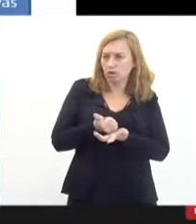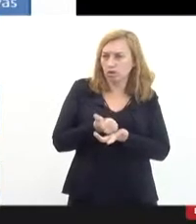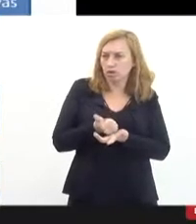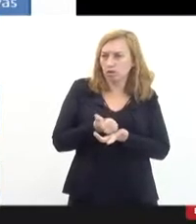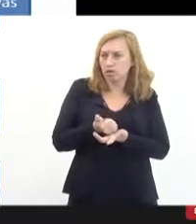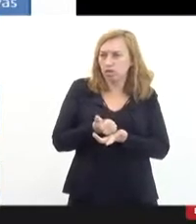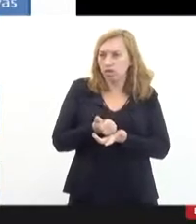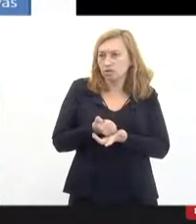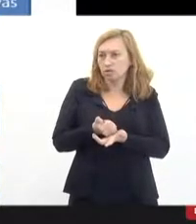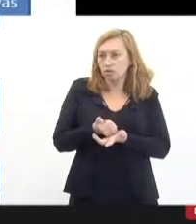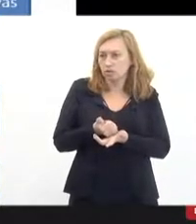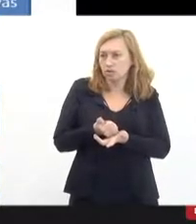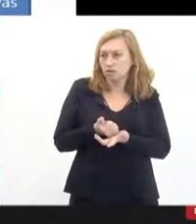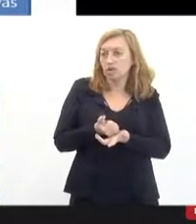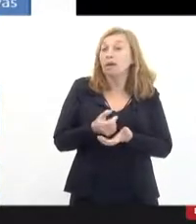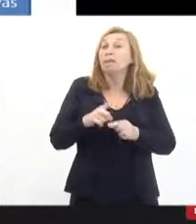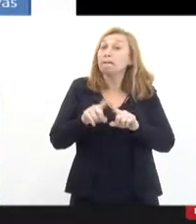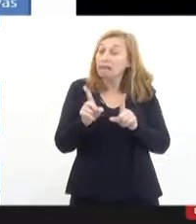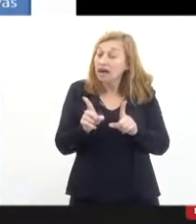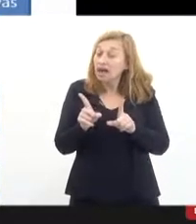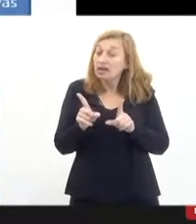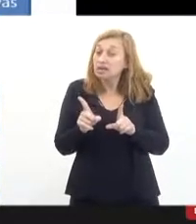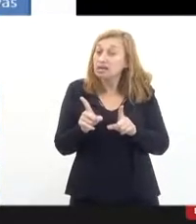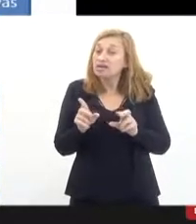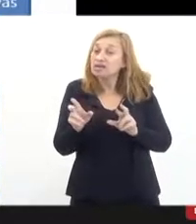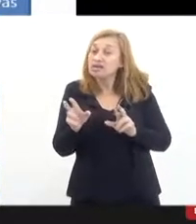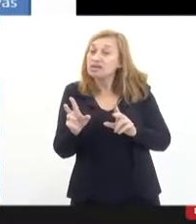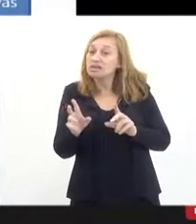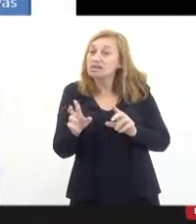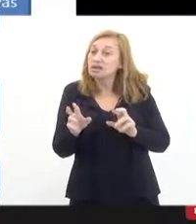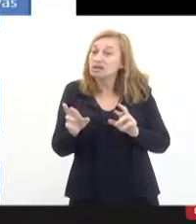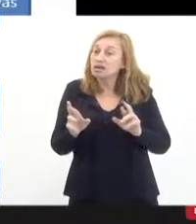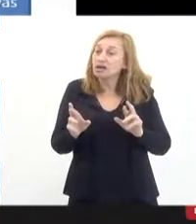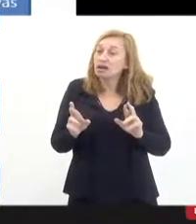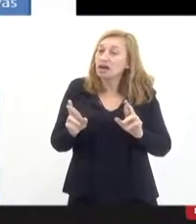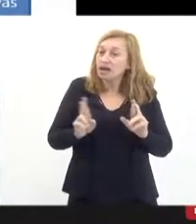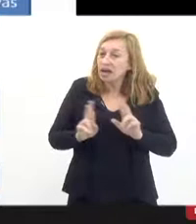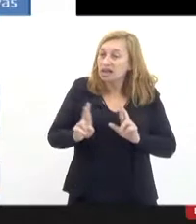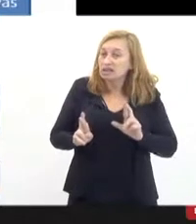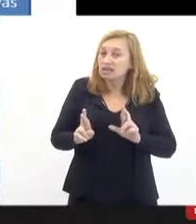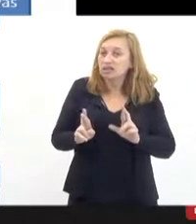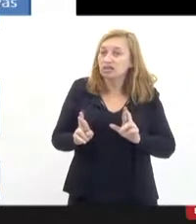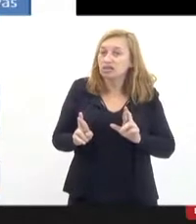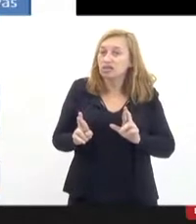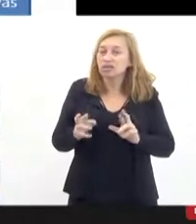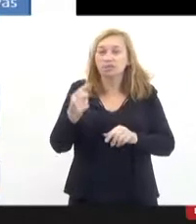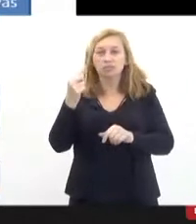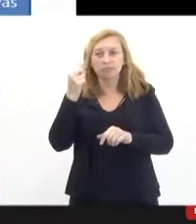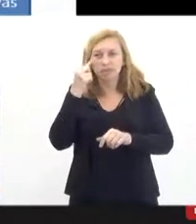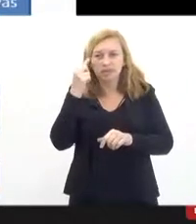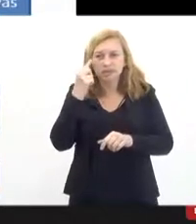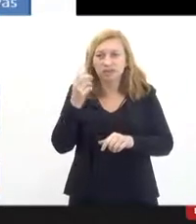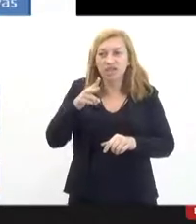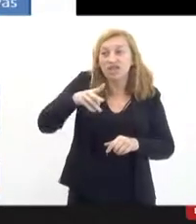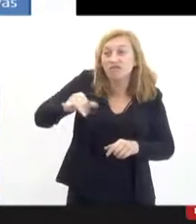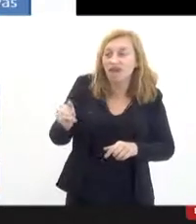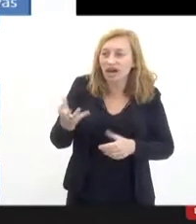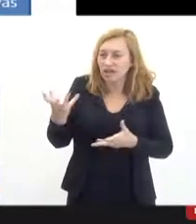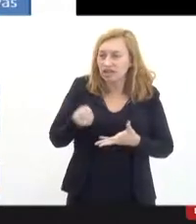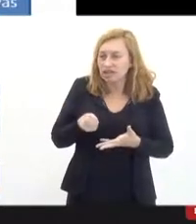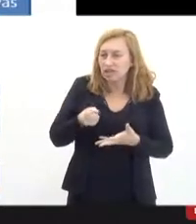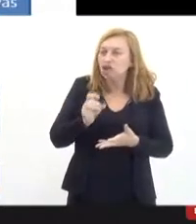pouco provável, né? Mas devido a essa relativa expectativa, ele tem que ser evidenciado somente em